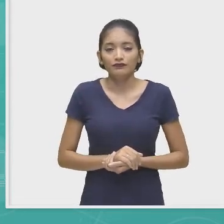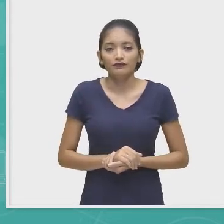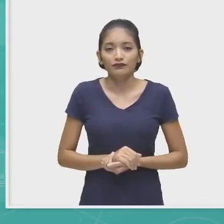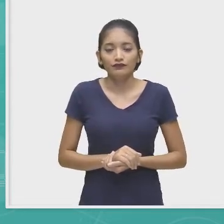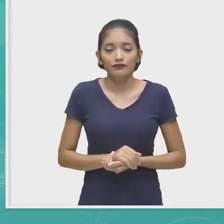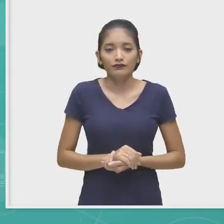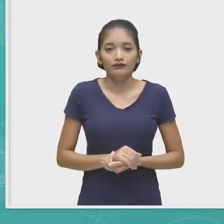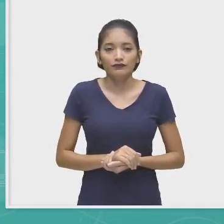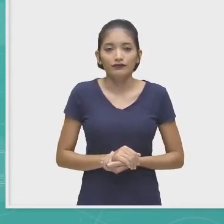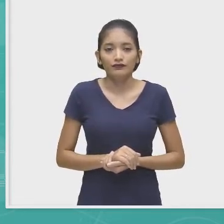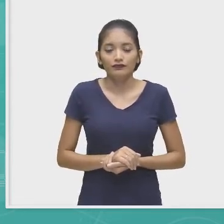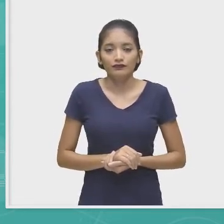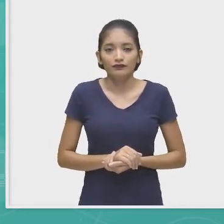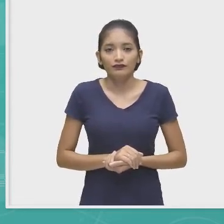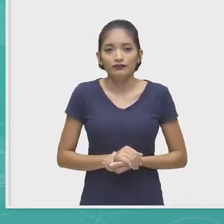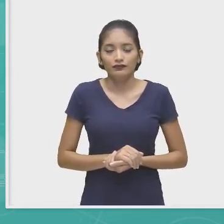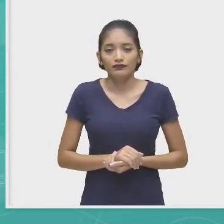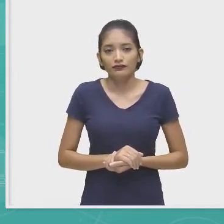temos que